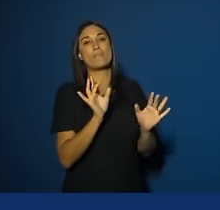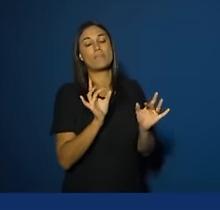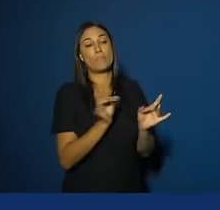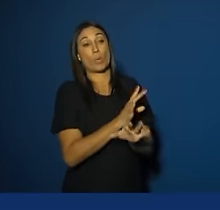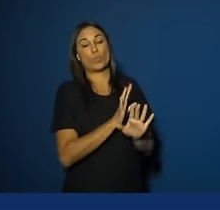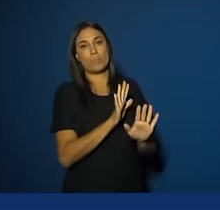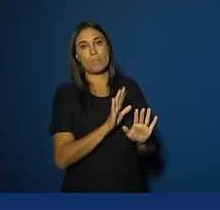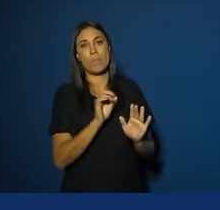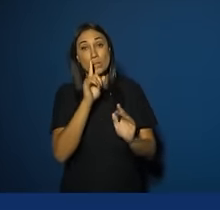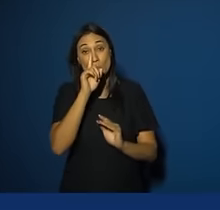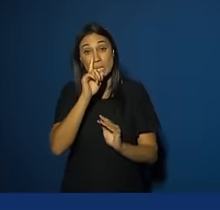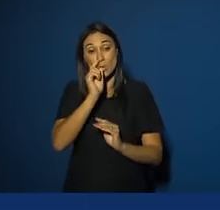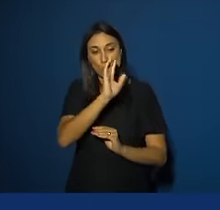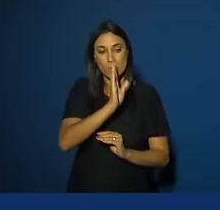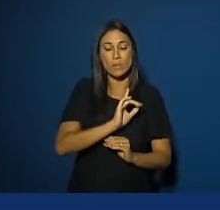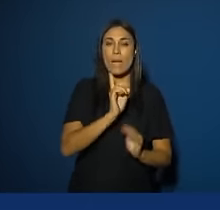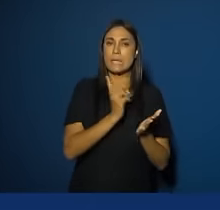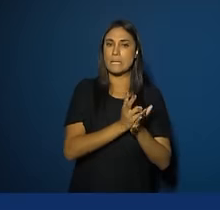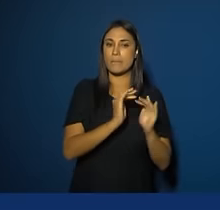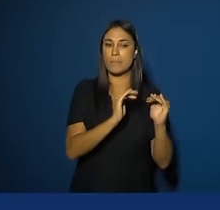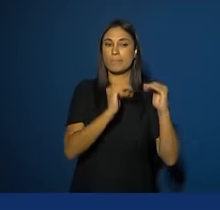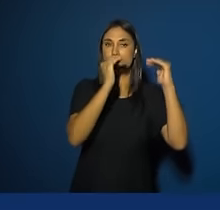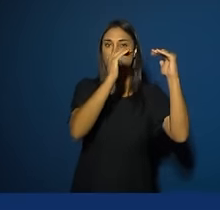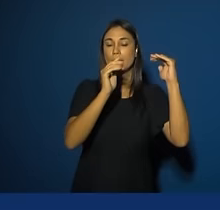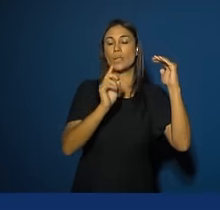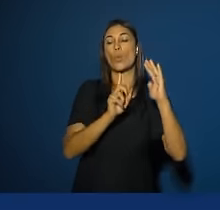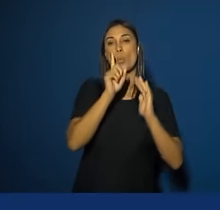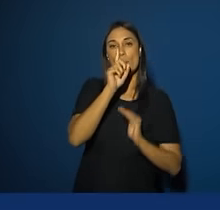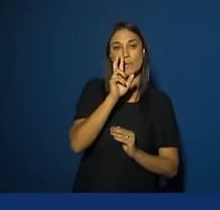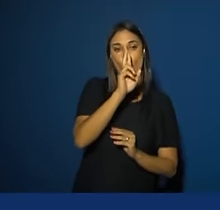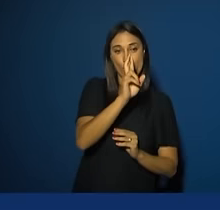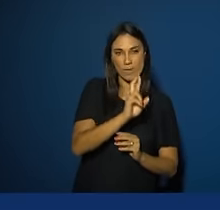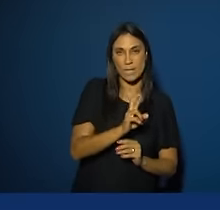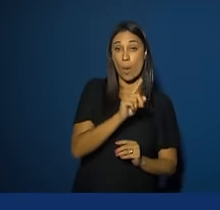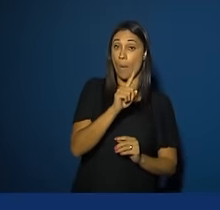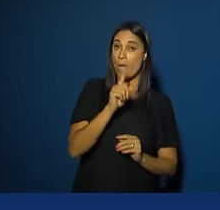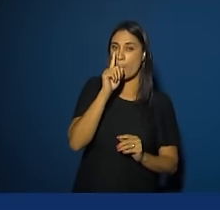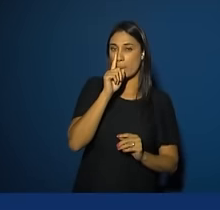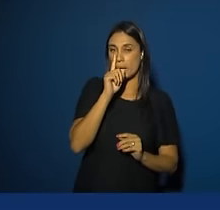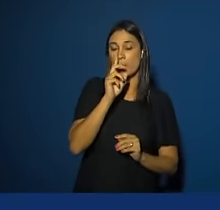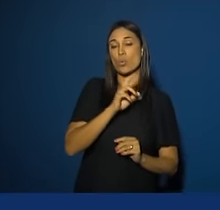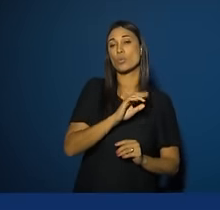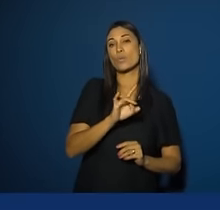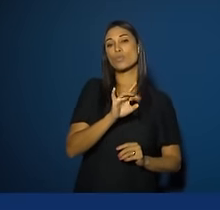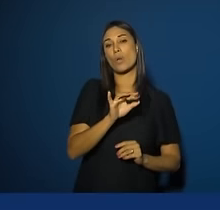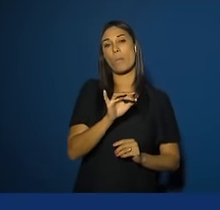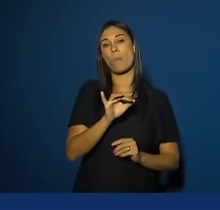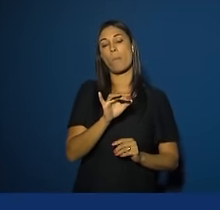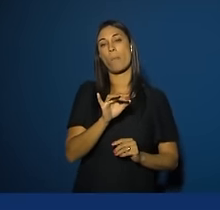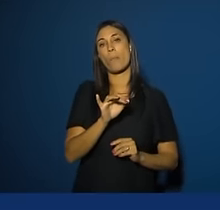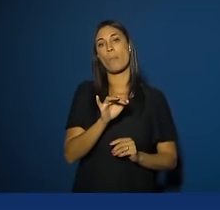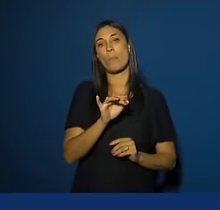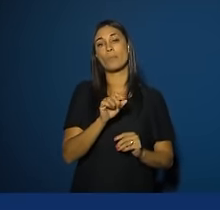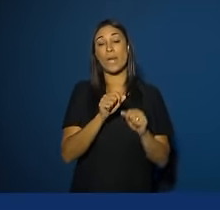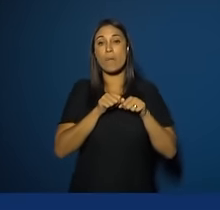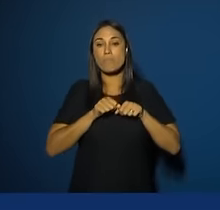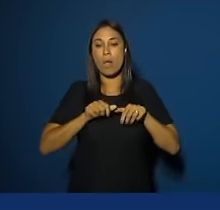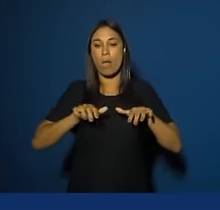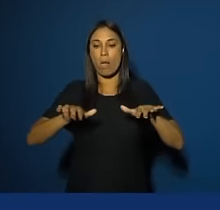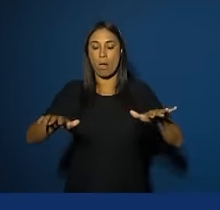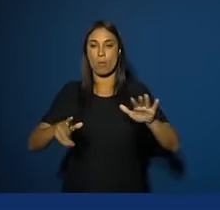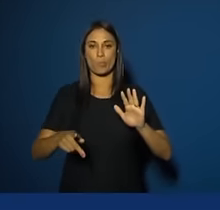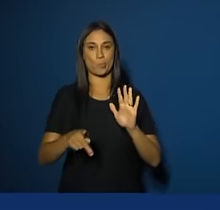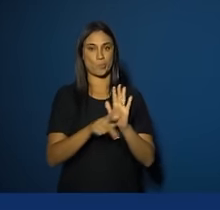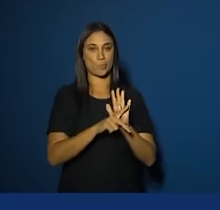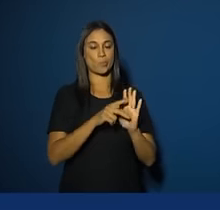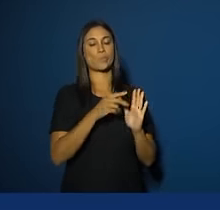são acima da média. Então, o risco fiscal é um risco, né, eu acho que não só o risco fiscal da expansão do